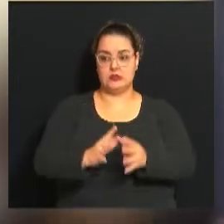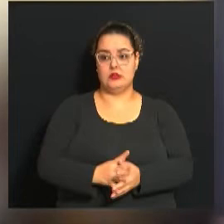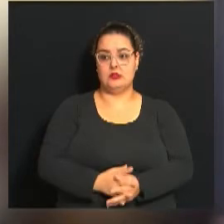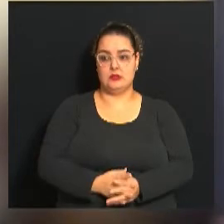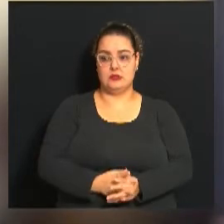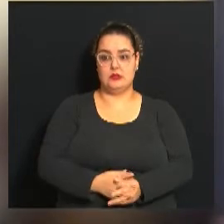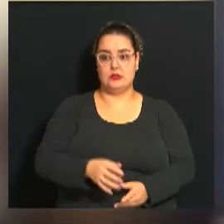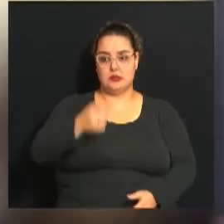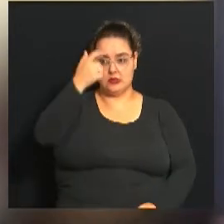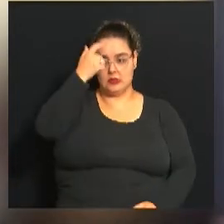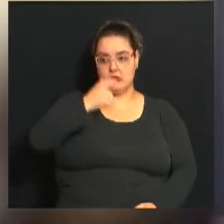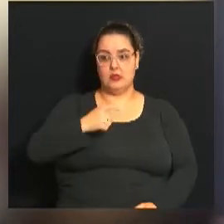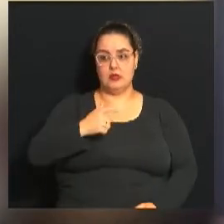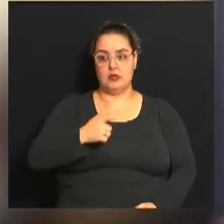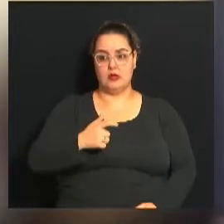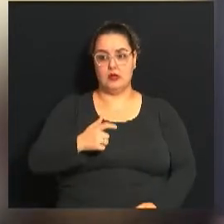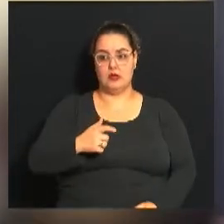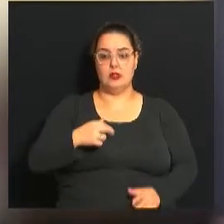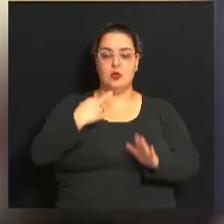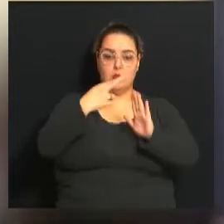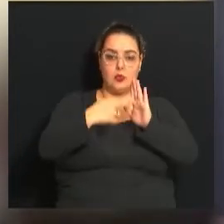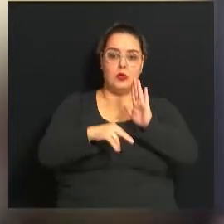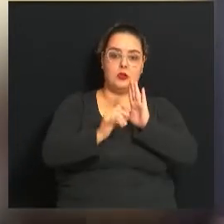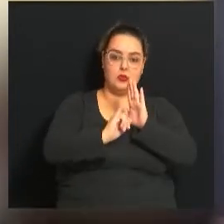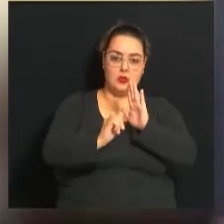enquanto relatora